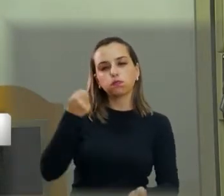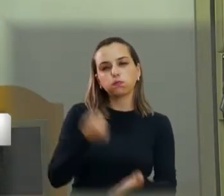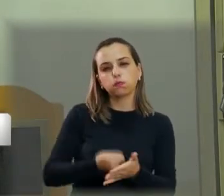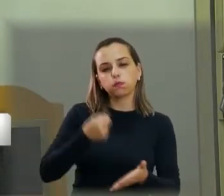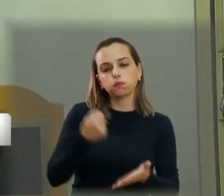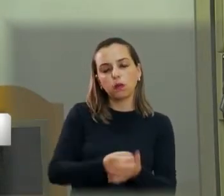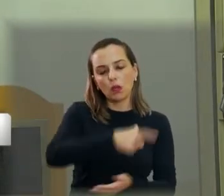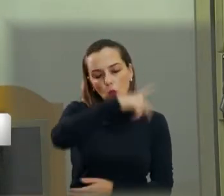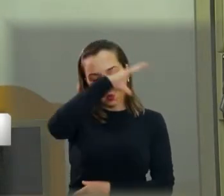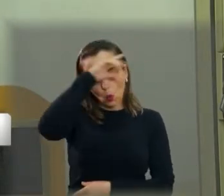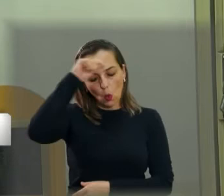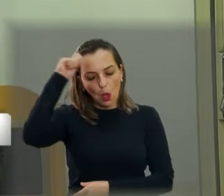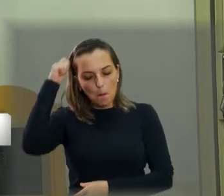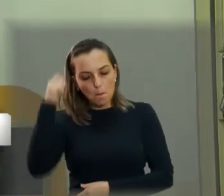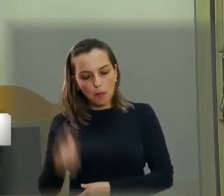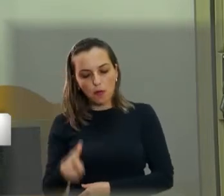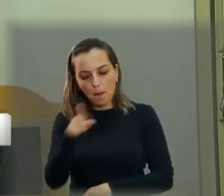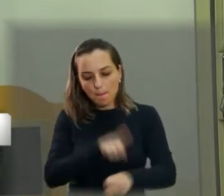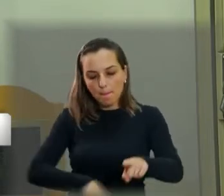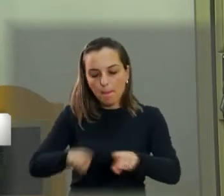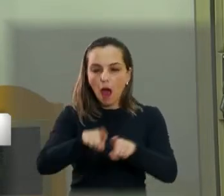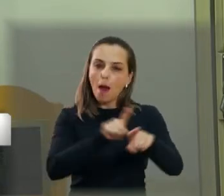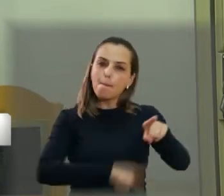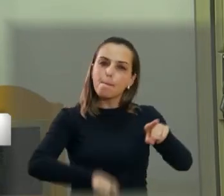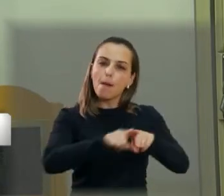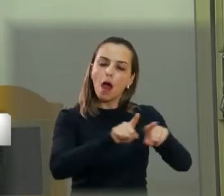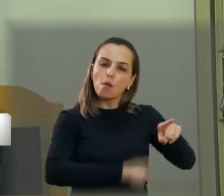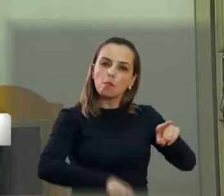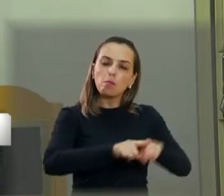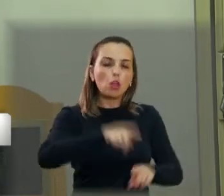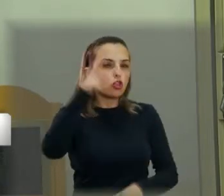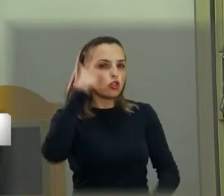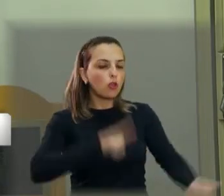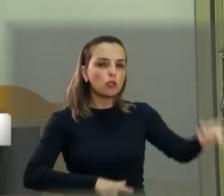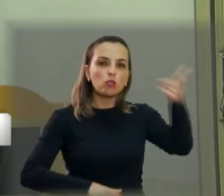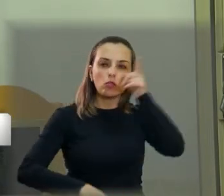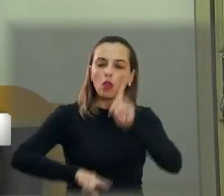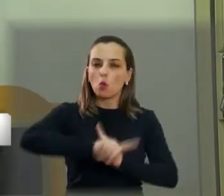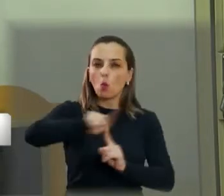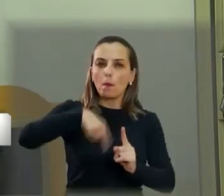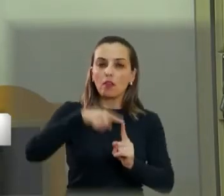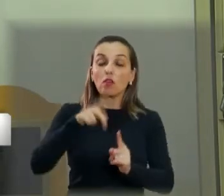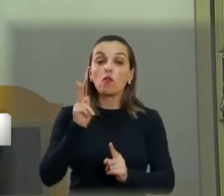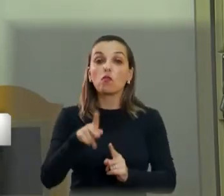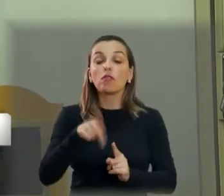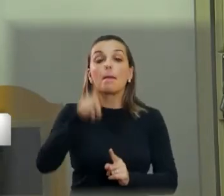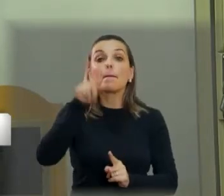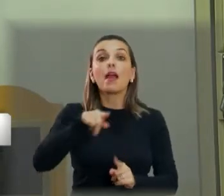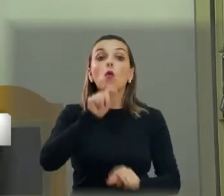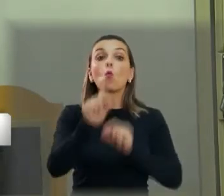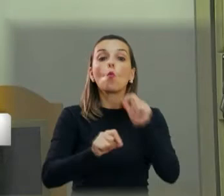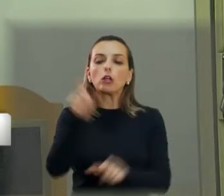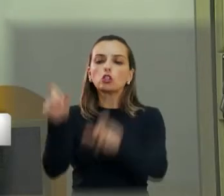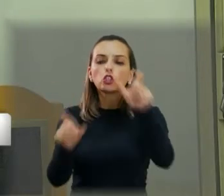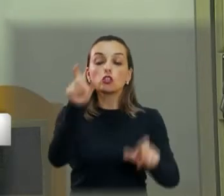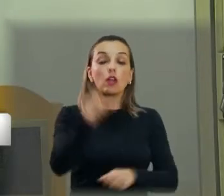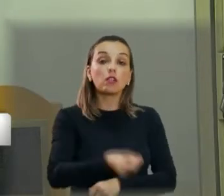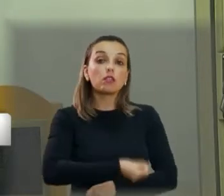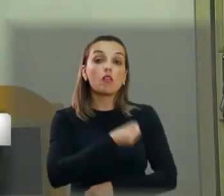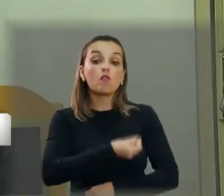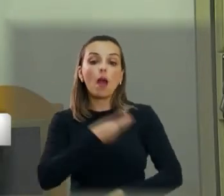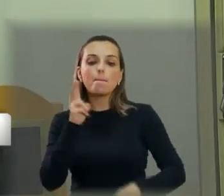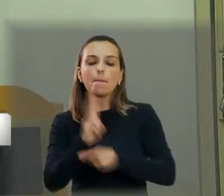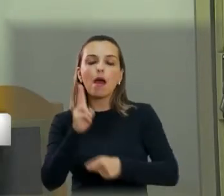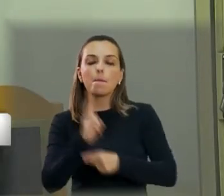de 2020 para conseguir essas parcerias. O nosso objetivo sempre foi preservar a vida. E